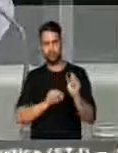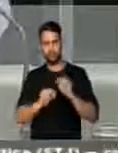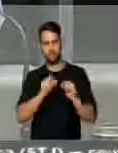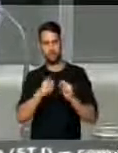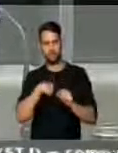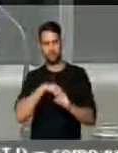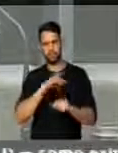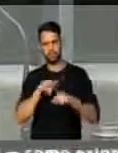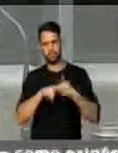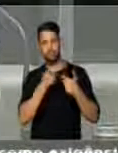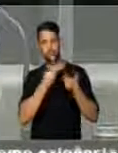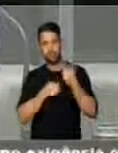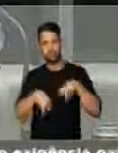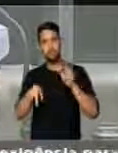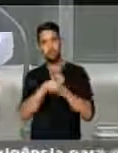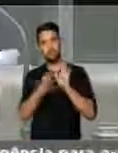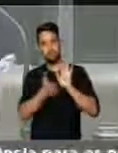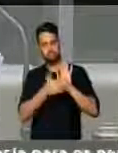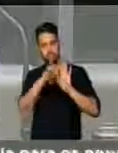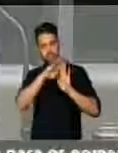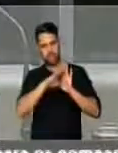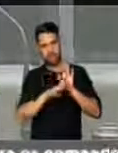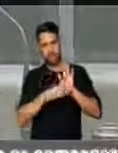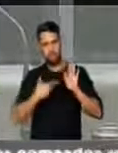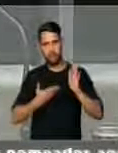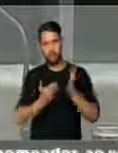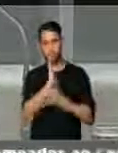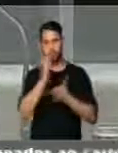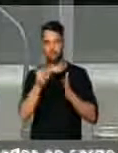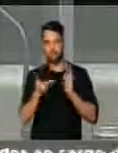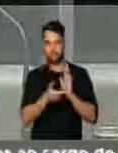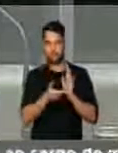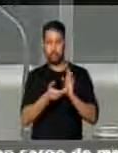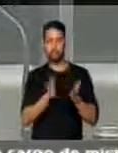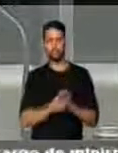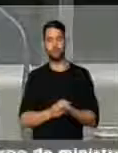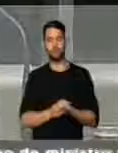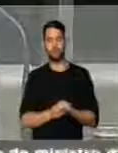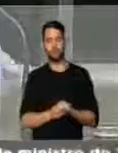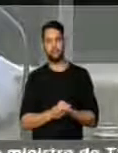suas demandas sejam pautadas e aprovadas.